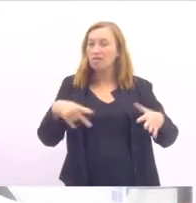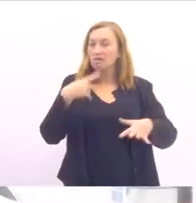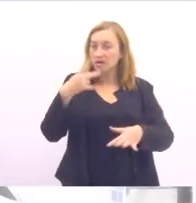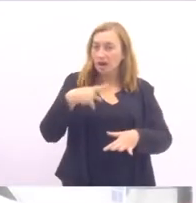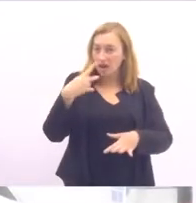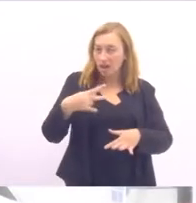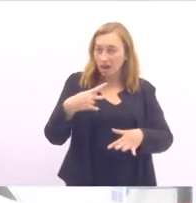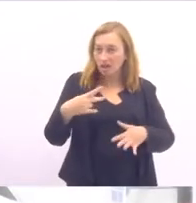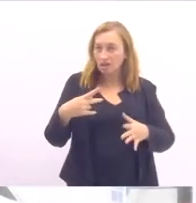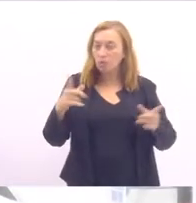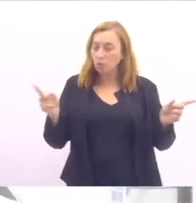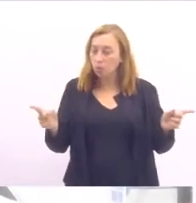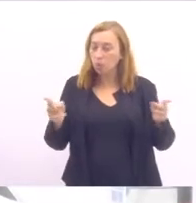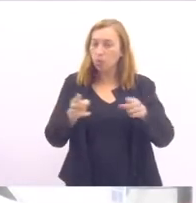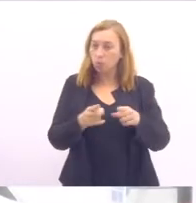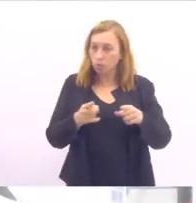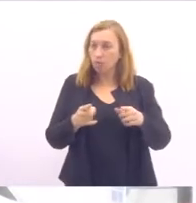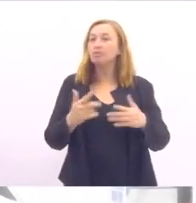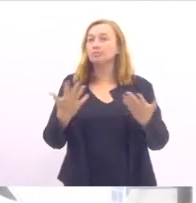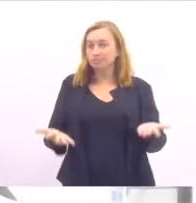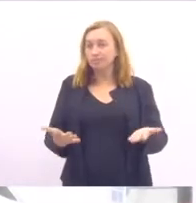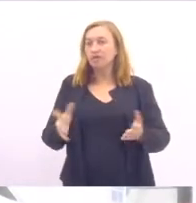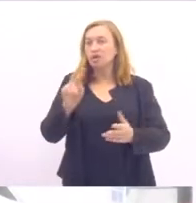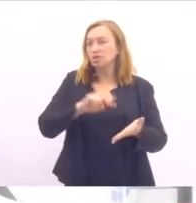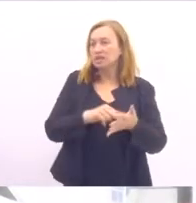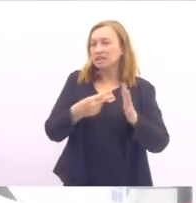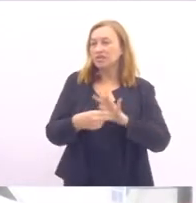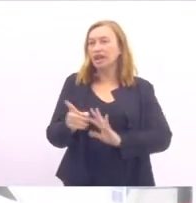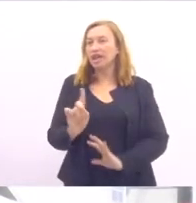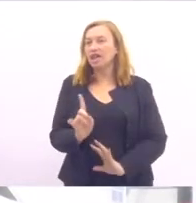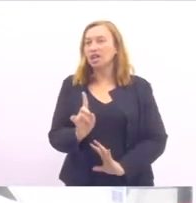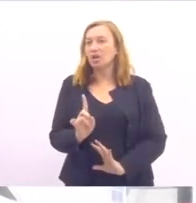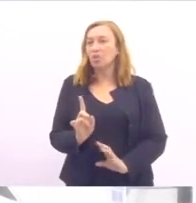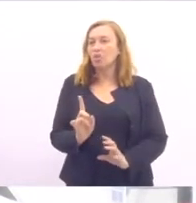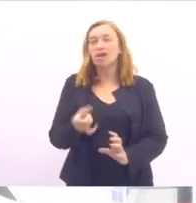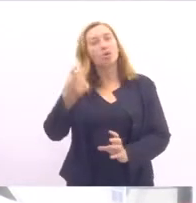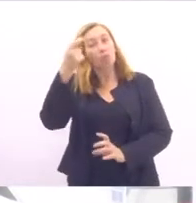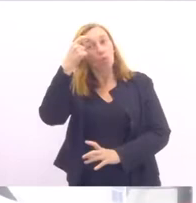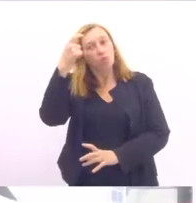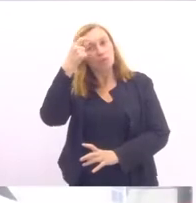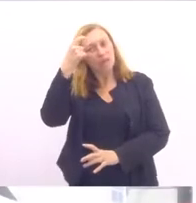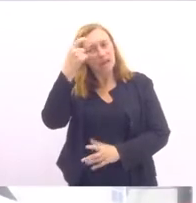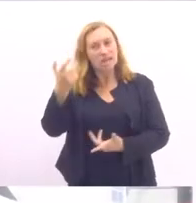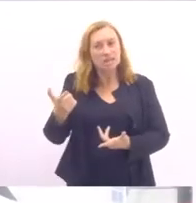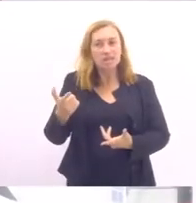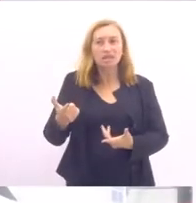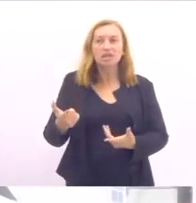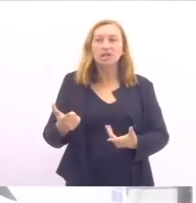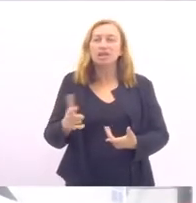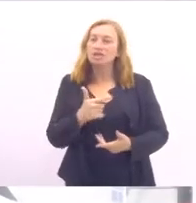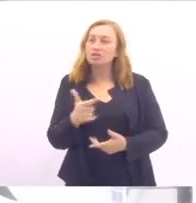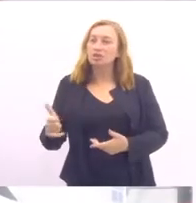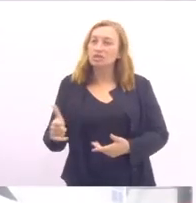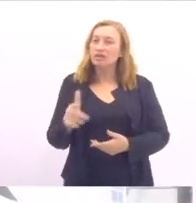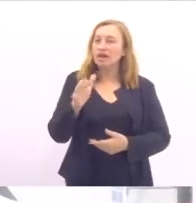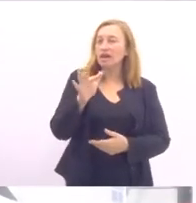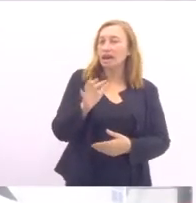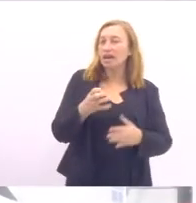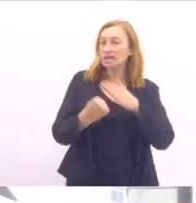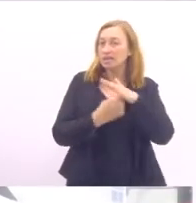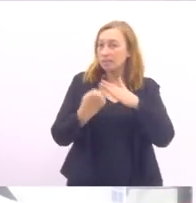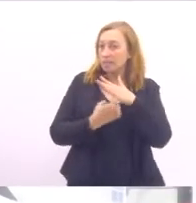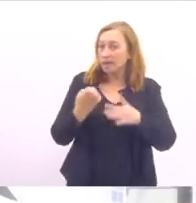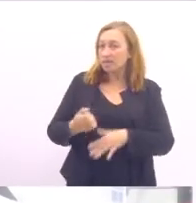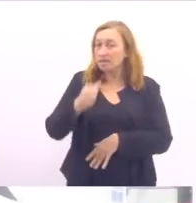um universo menor. Isso não significa que a gente não tenha uma consciência de que sem as empresas e